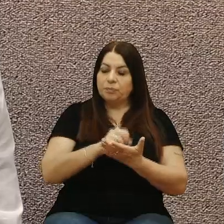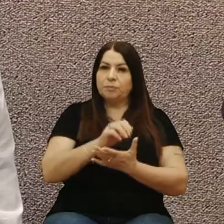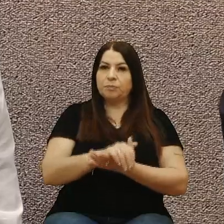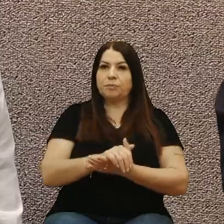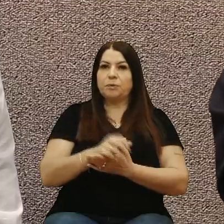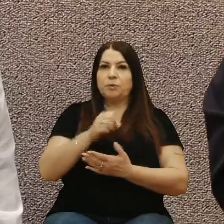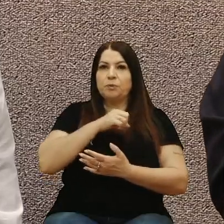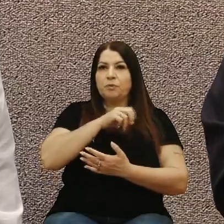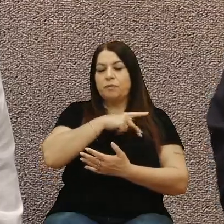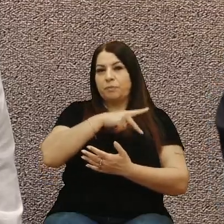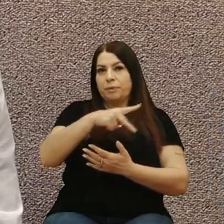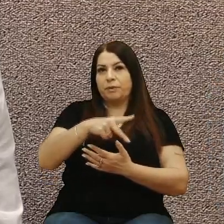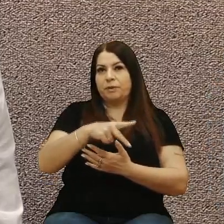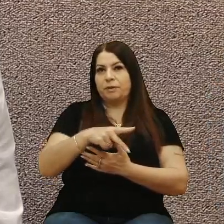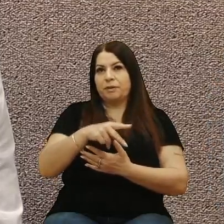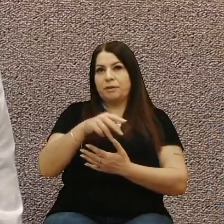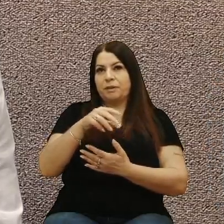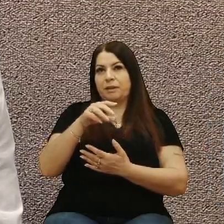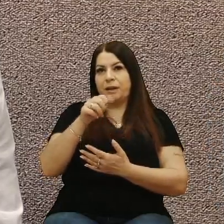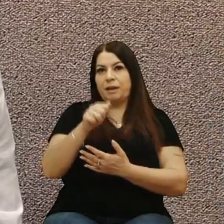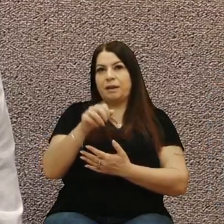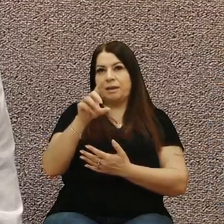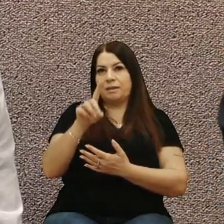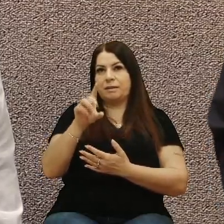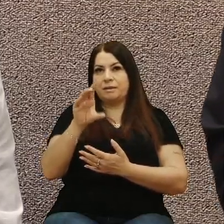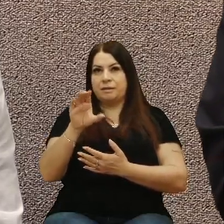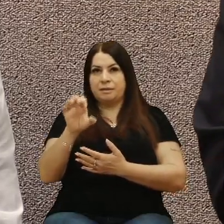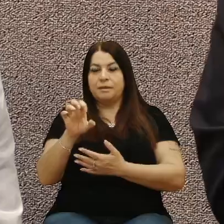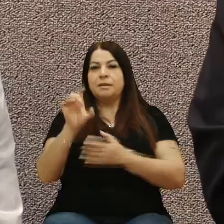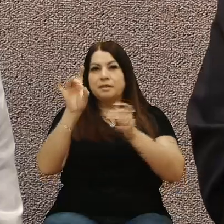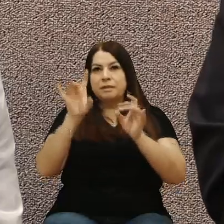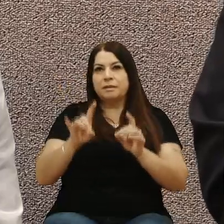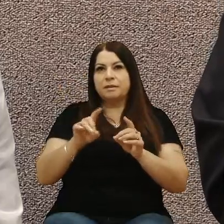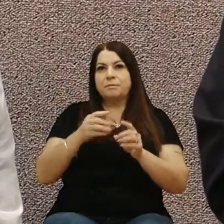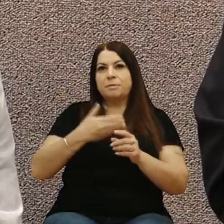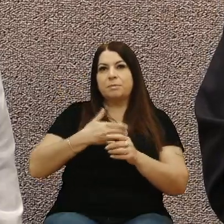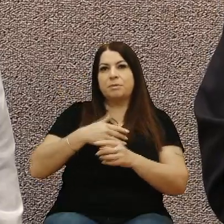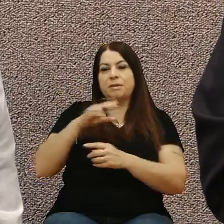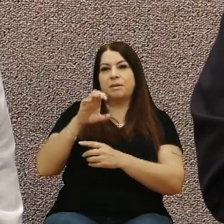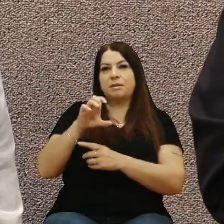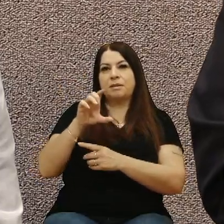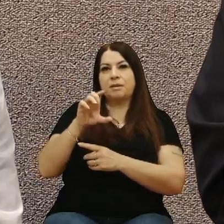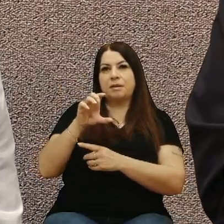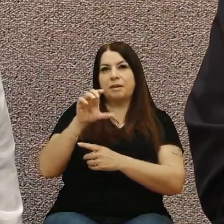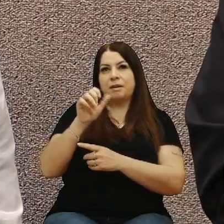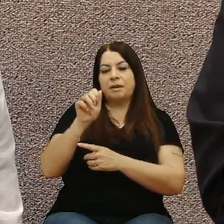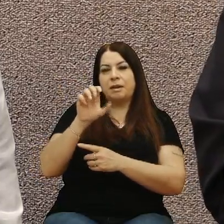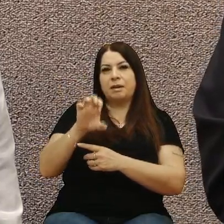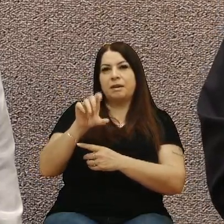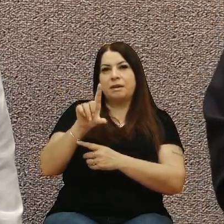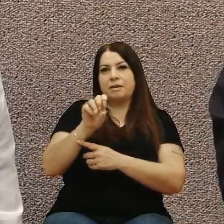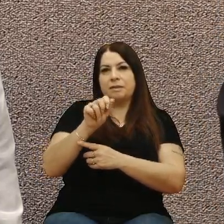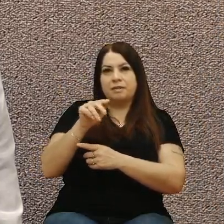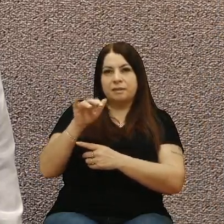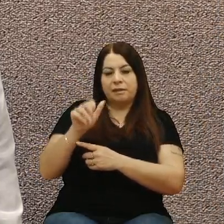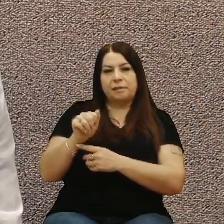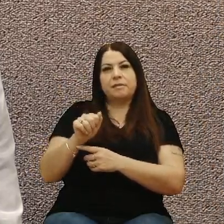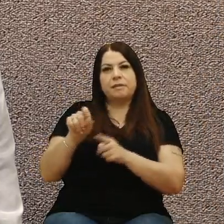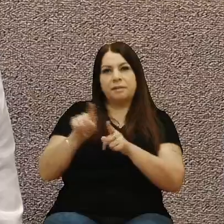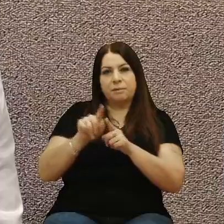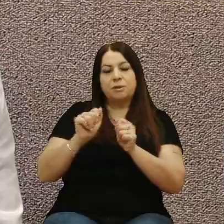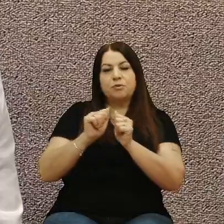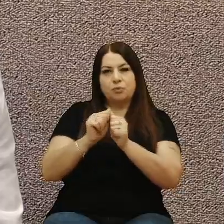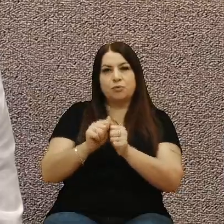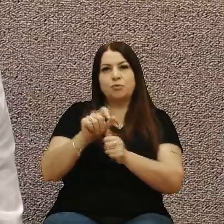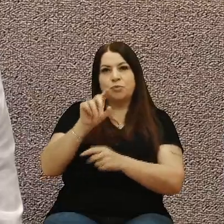nova presidência da ADCE. Então, saudar muito especialmente a minha amiga Lisandra Debona, ao vice-presidente que assume também junto,